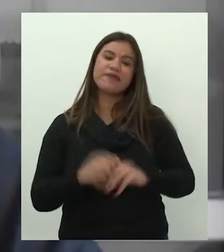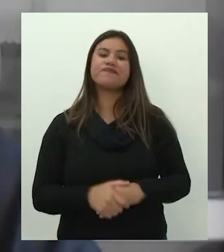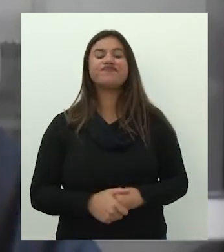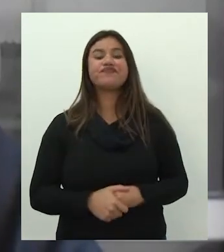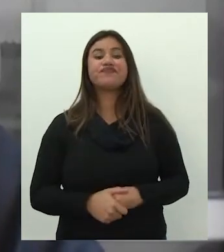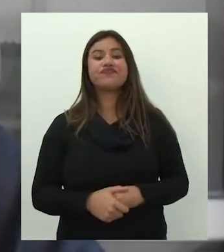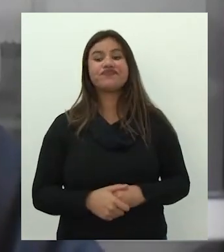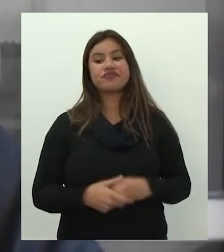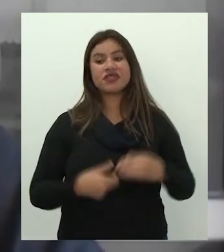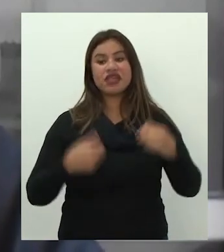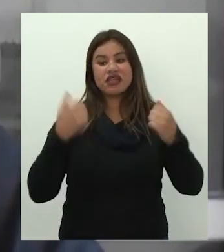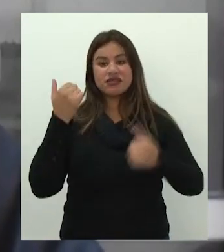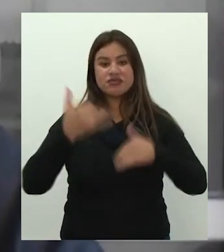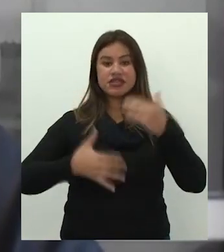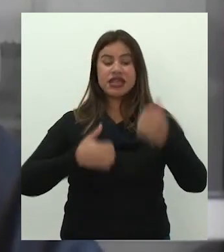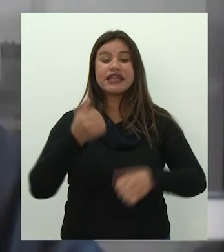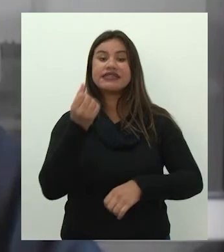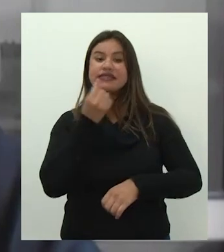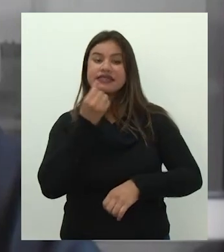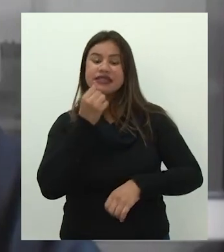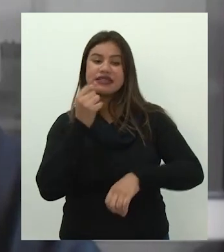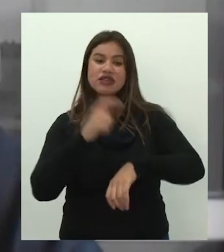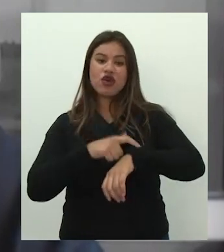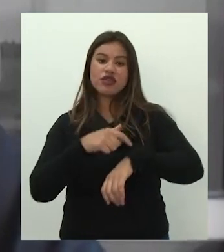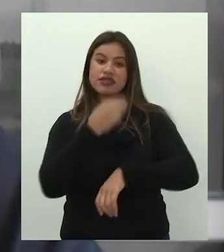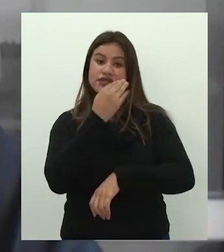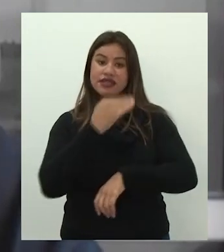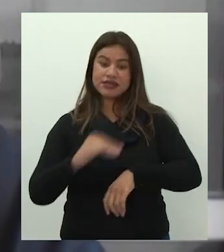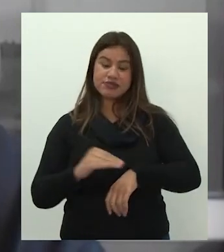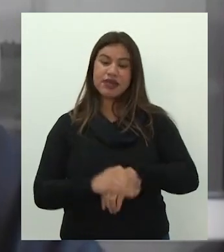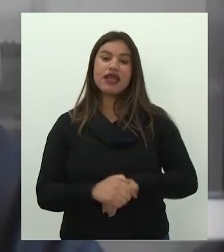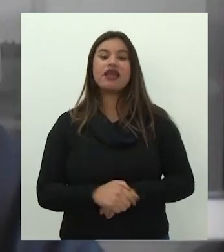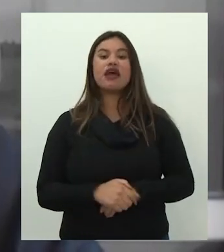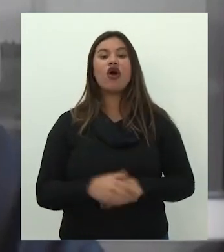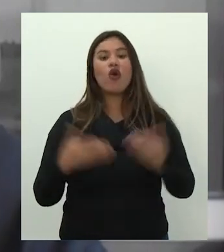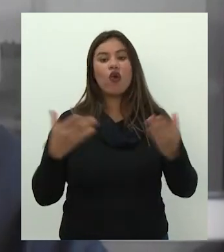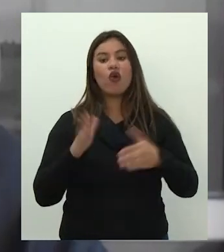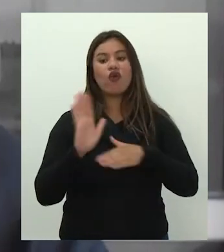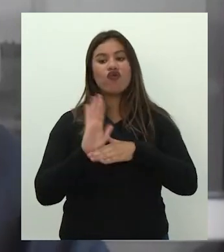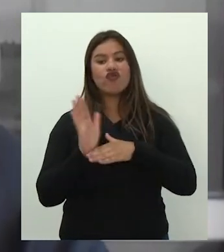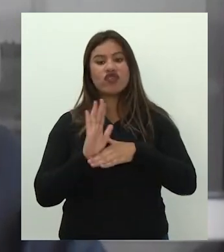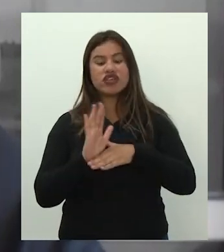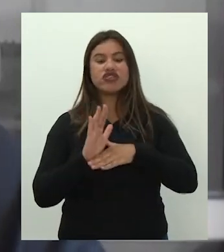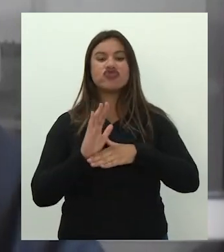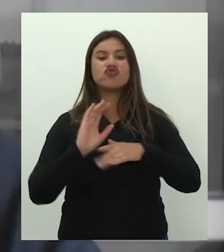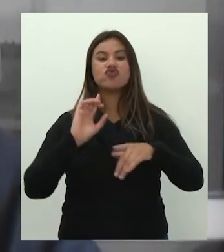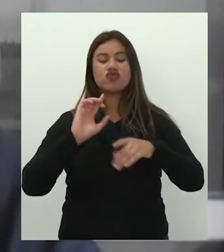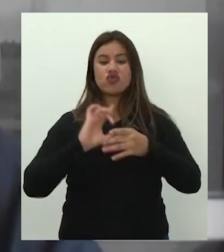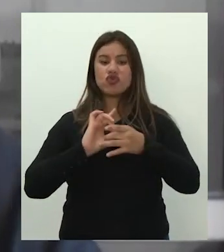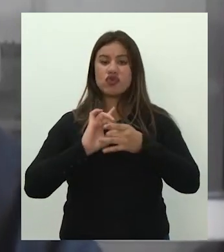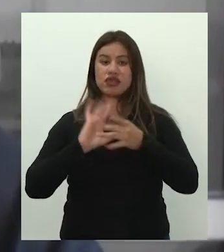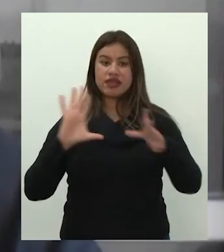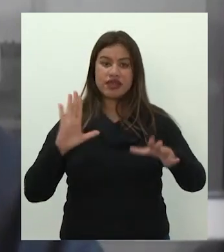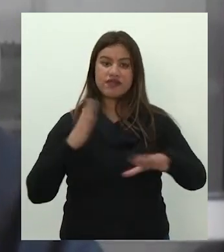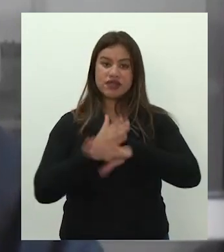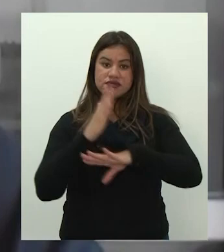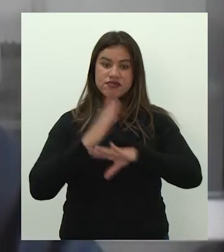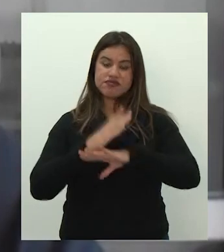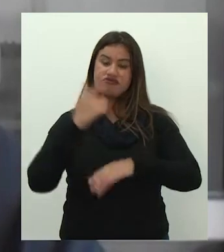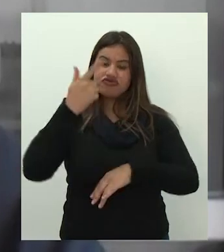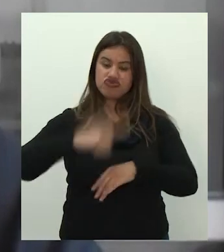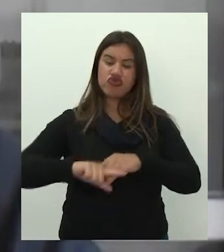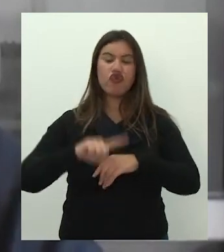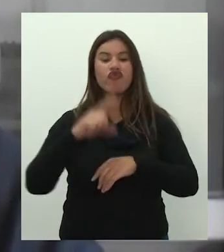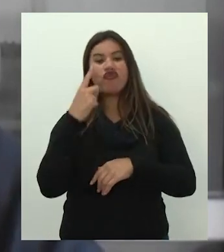o nosso programa é sempre às sextas-feiras, às 15h30. O nosso vídeo de hoje vai ficar disponível depois para que vocês possam revê-lo,